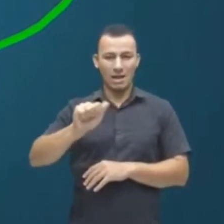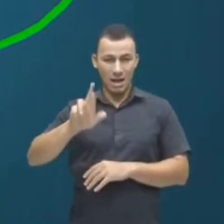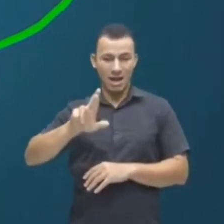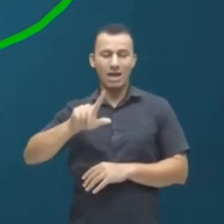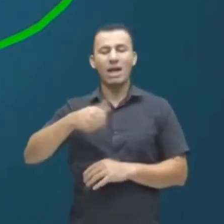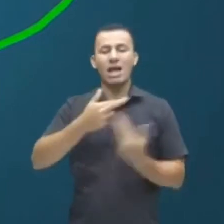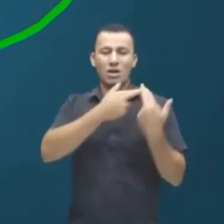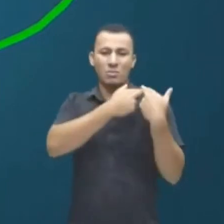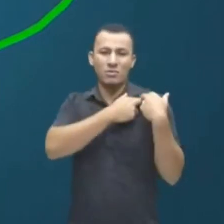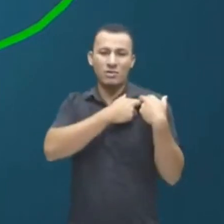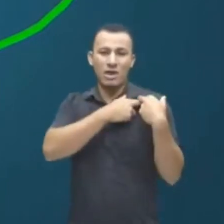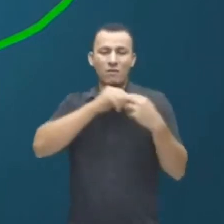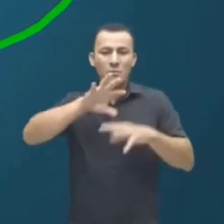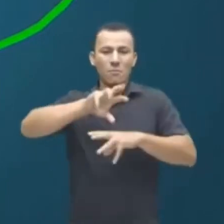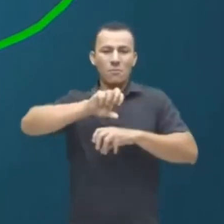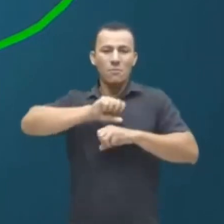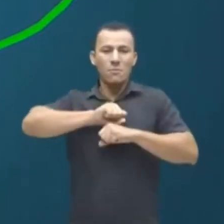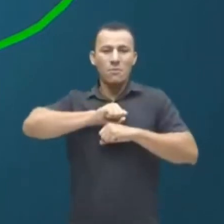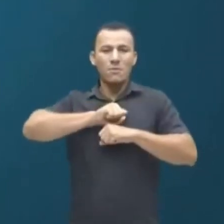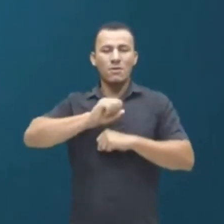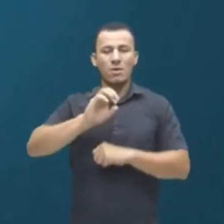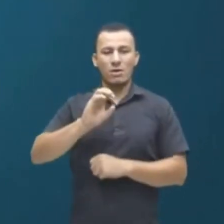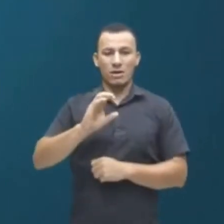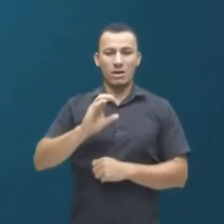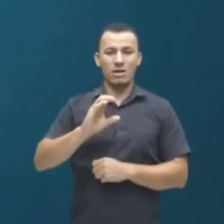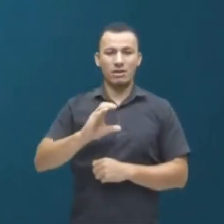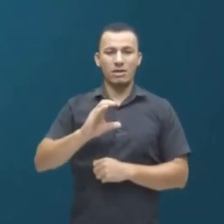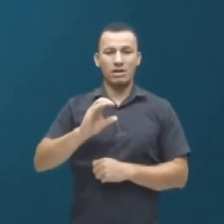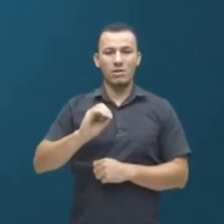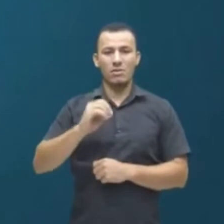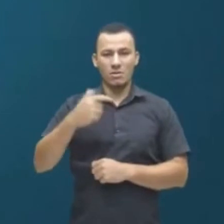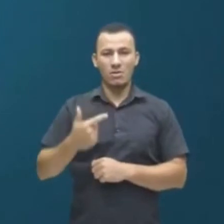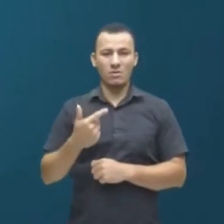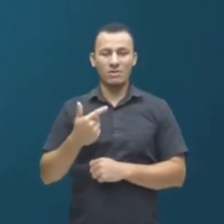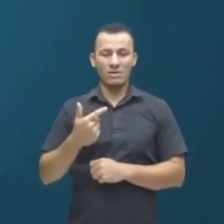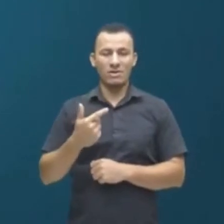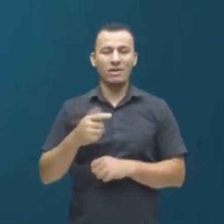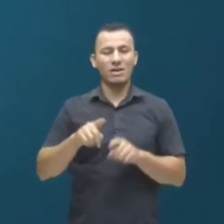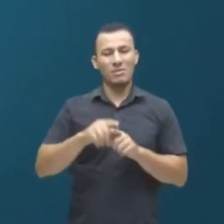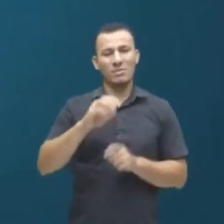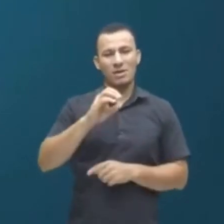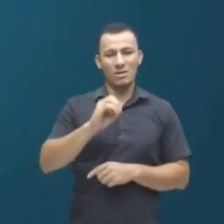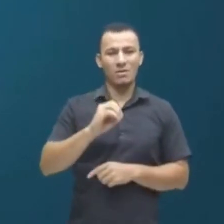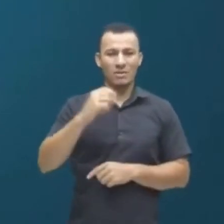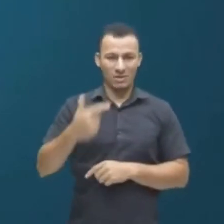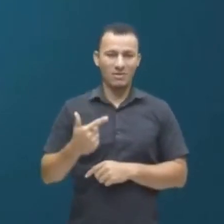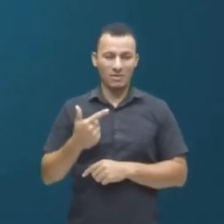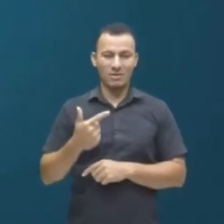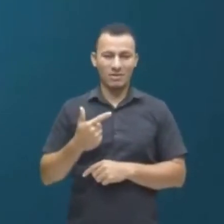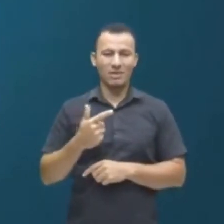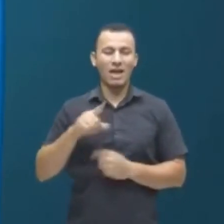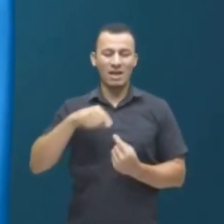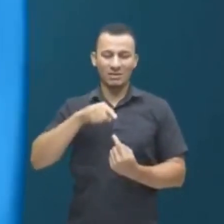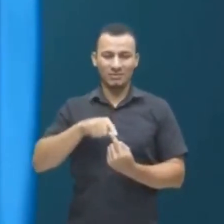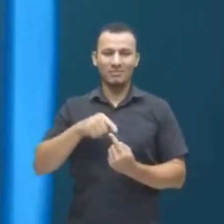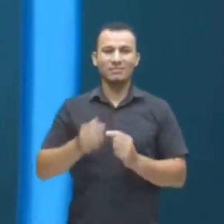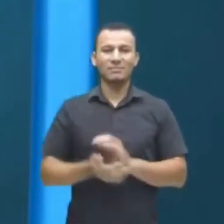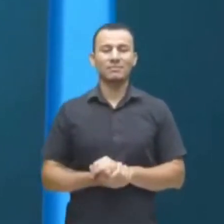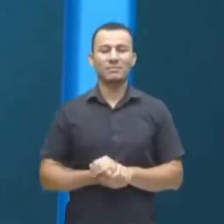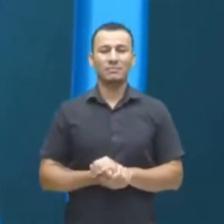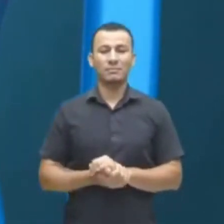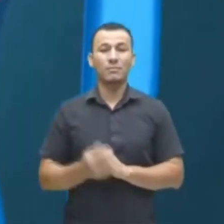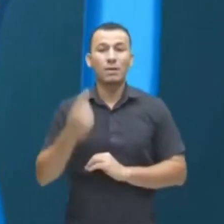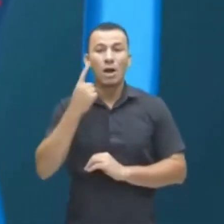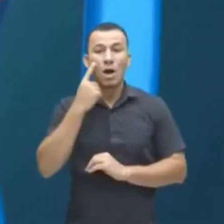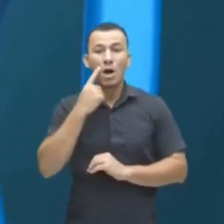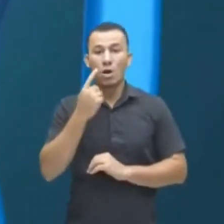nutrir, levando o oxigênio. Esses são os vasos, a função deles, né? O fluxo sanguíneo, observe